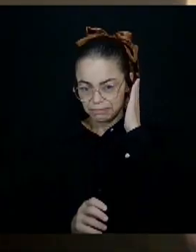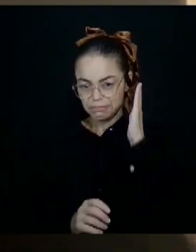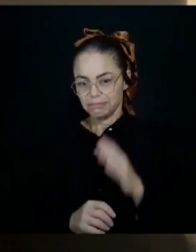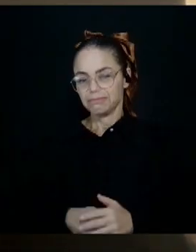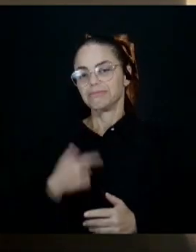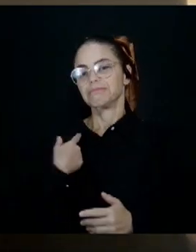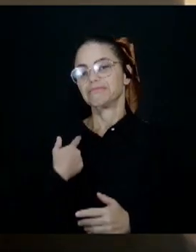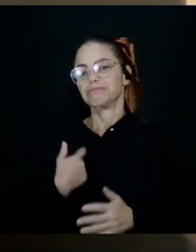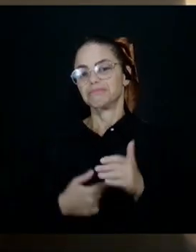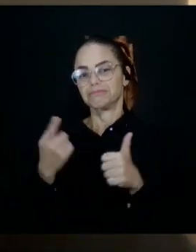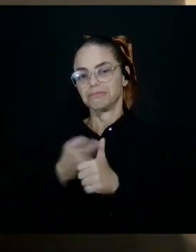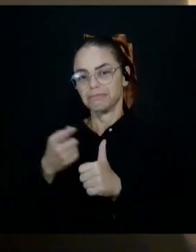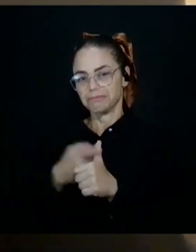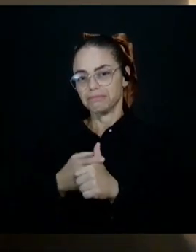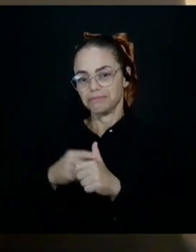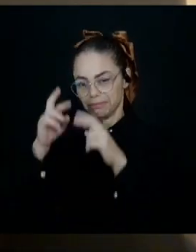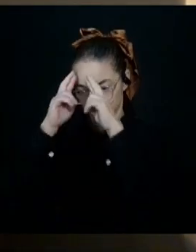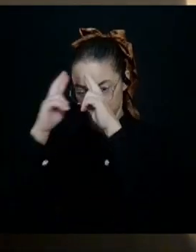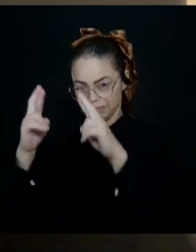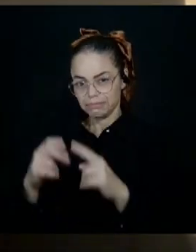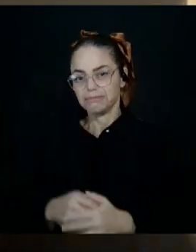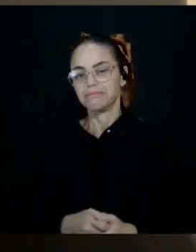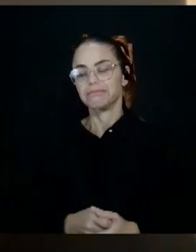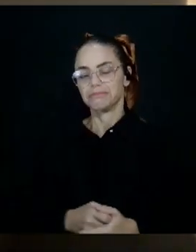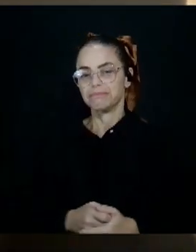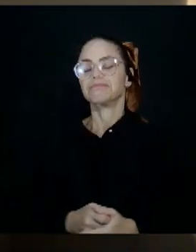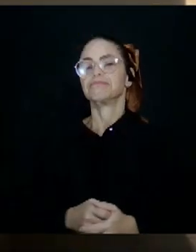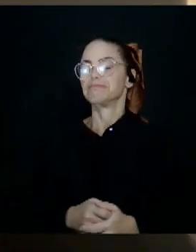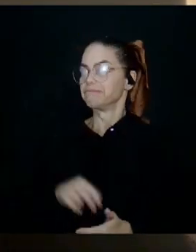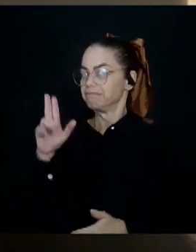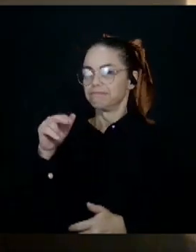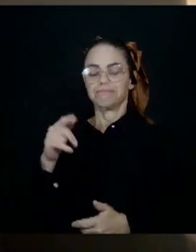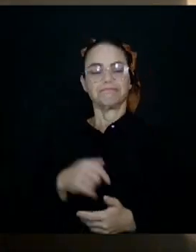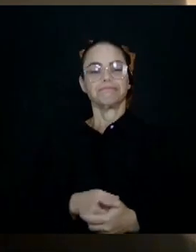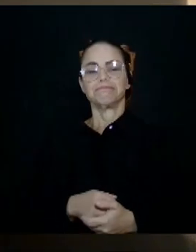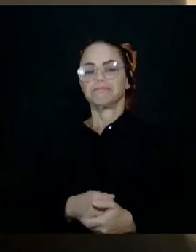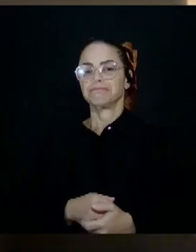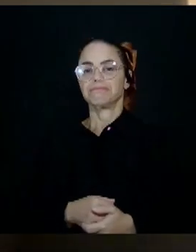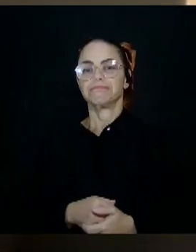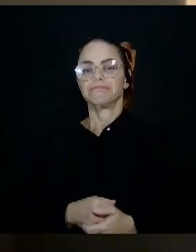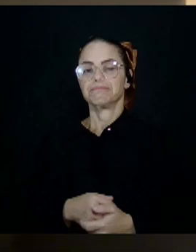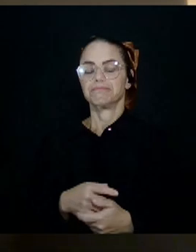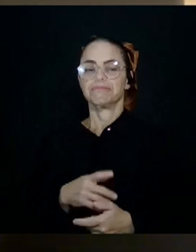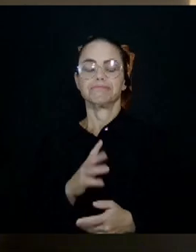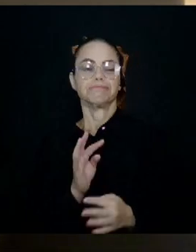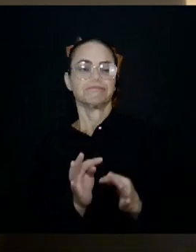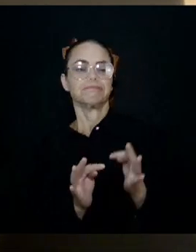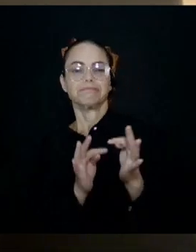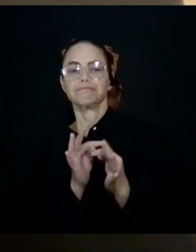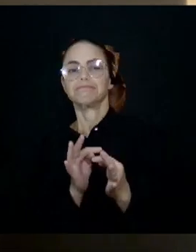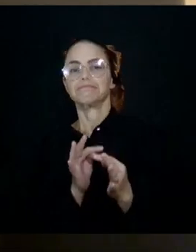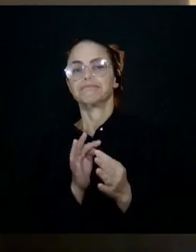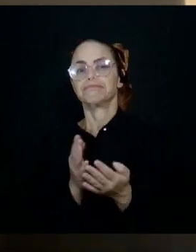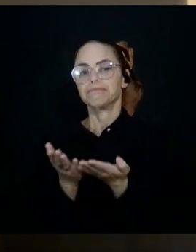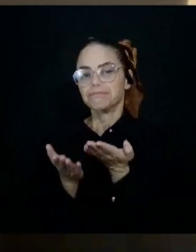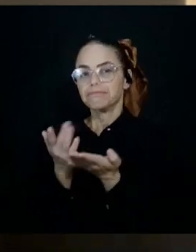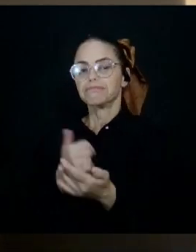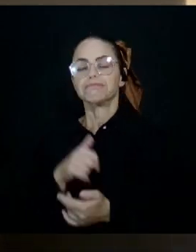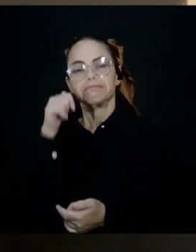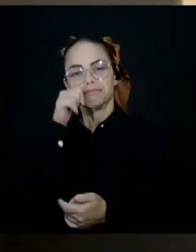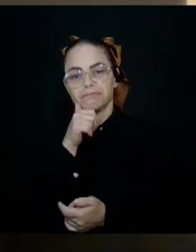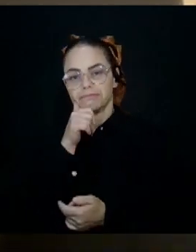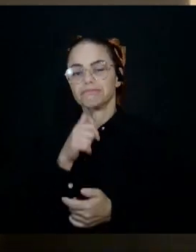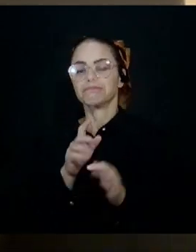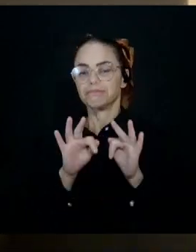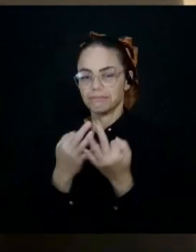o respeito. Você nunca tratar uma mulher, principalmente, seja na sua família, seja